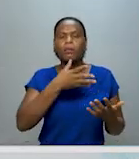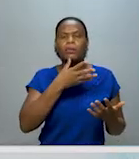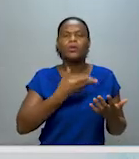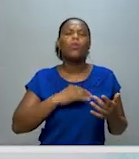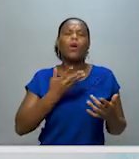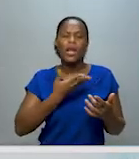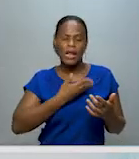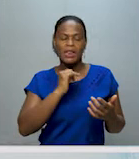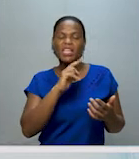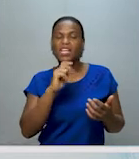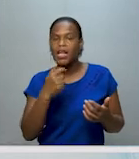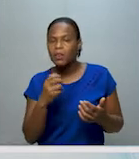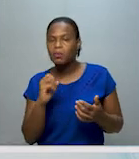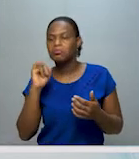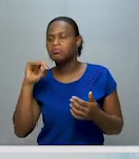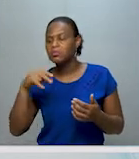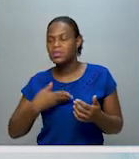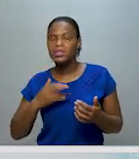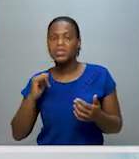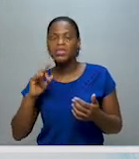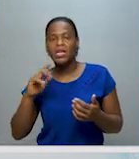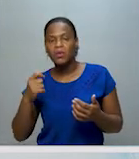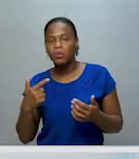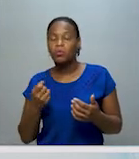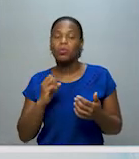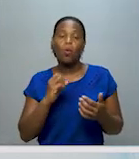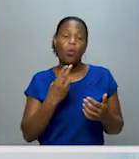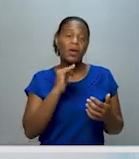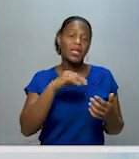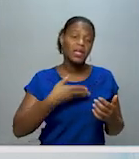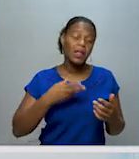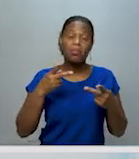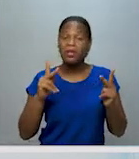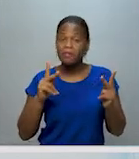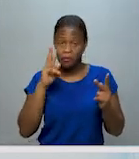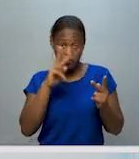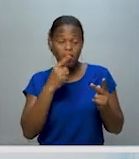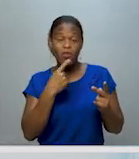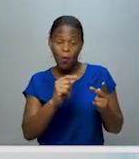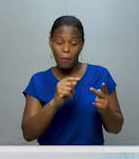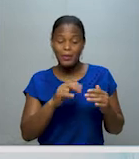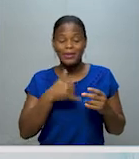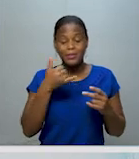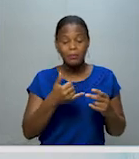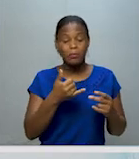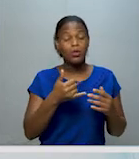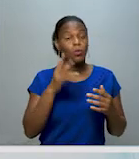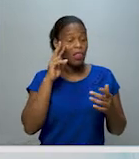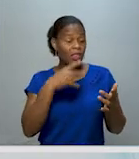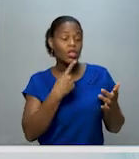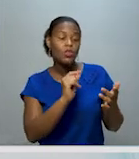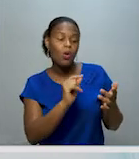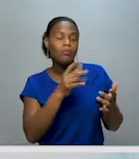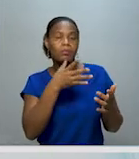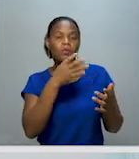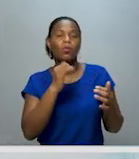de discurso nós temos ali no quadro. Portanto, ao identificar, depois de identificar, é que passará então